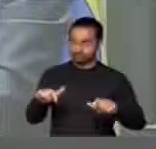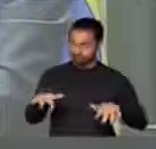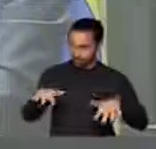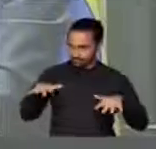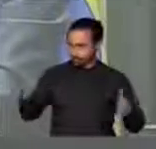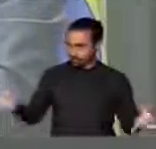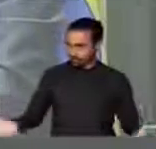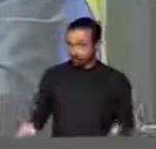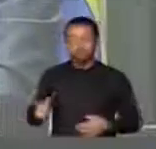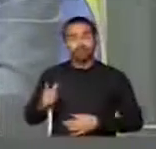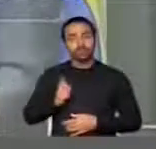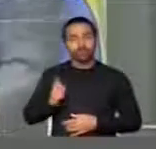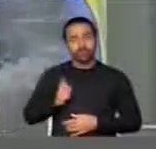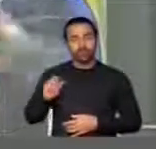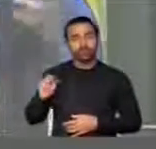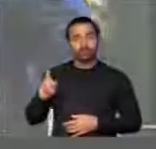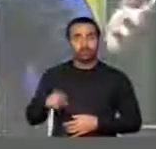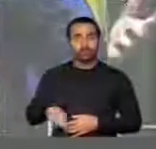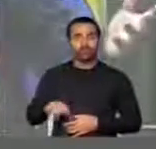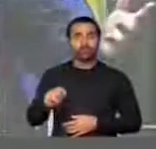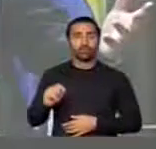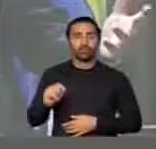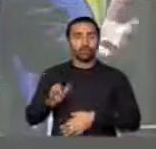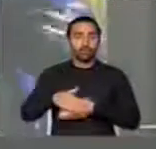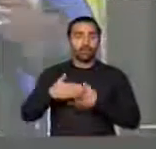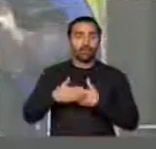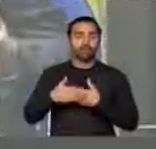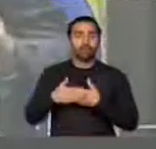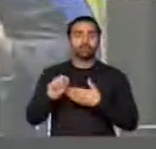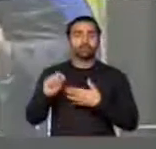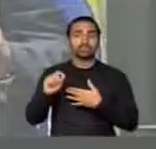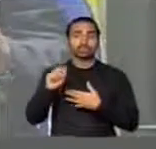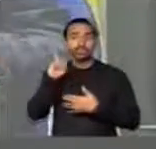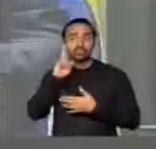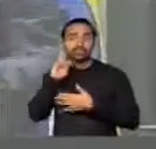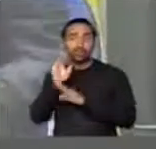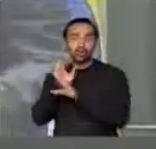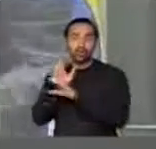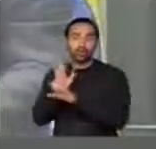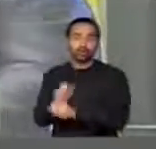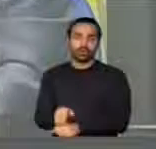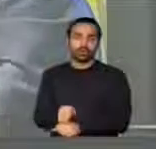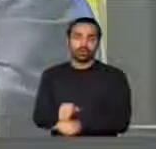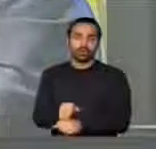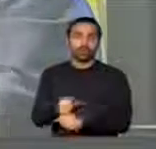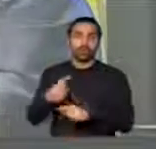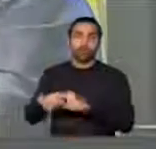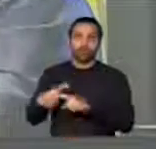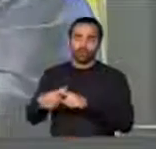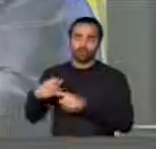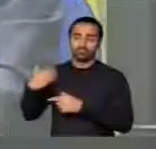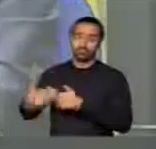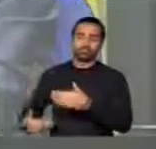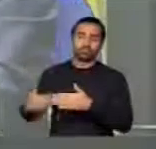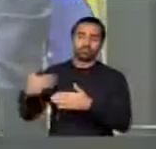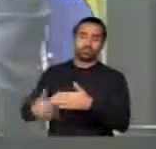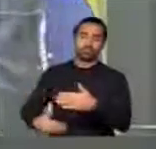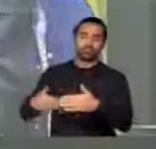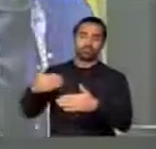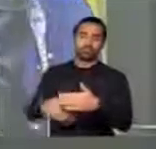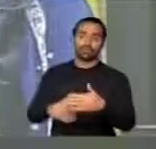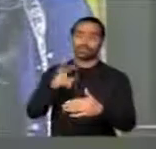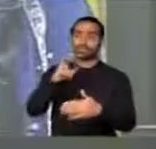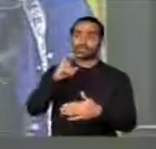tem uma função histórica, de uma sequência que vem se dando ao longo de mais de 50 anos, de